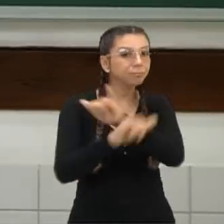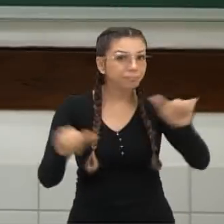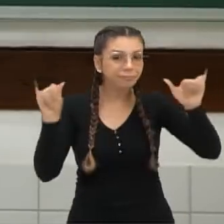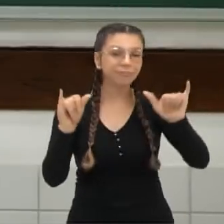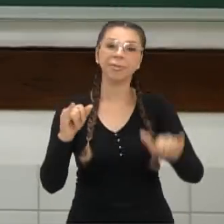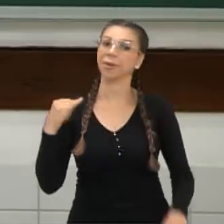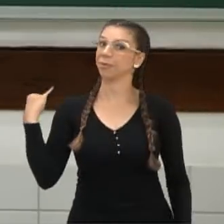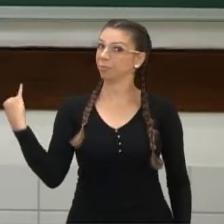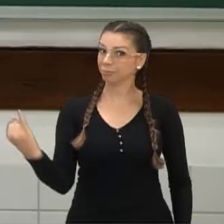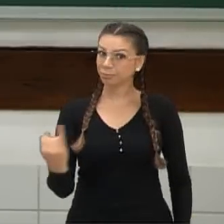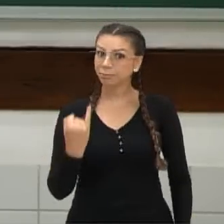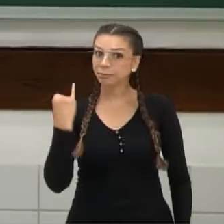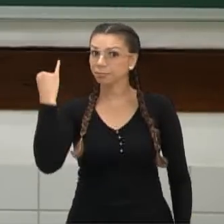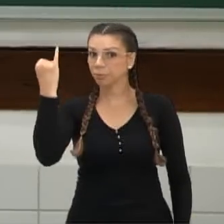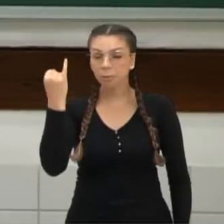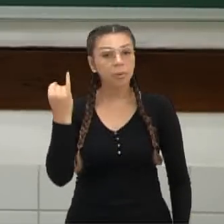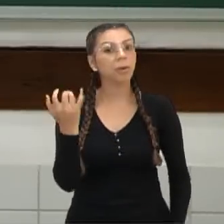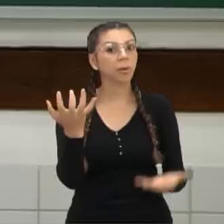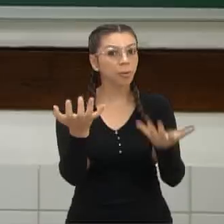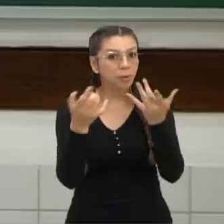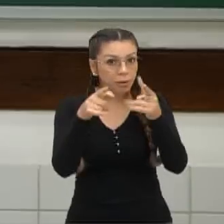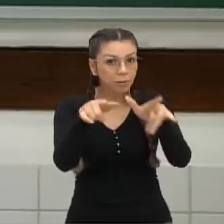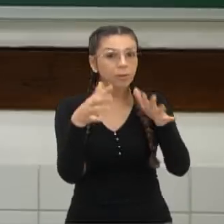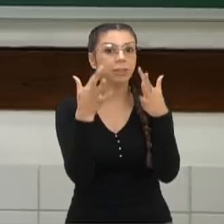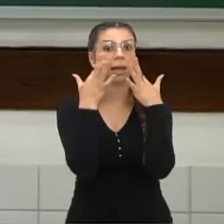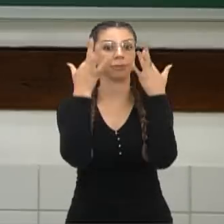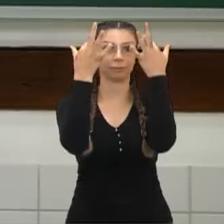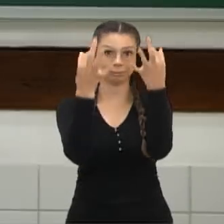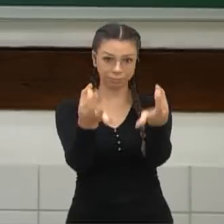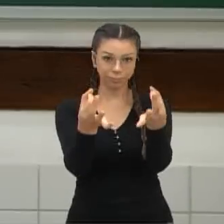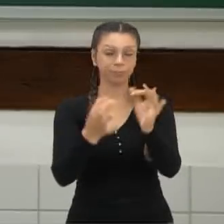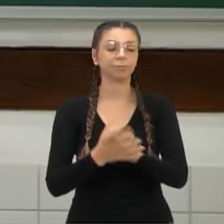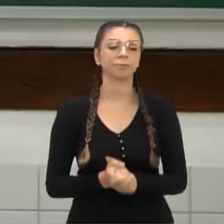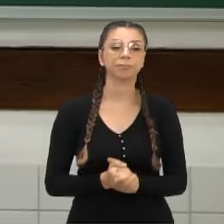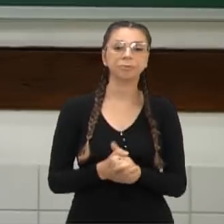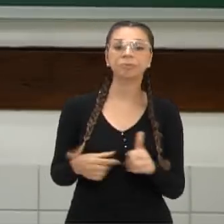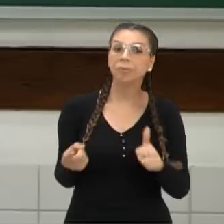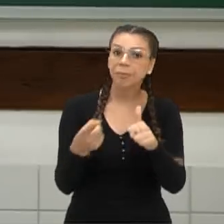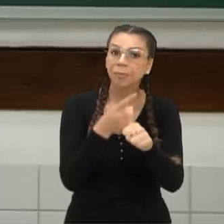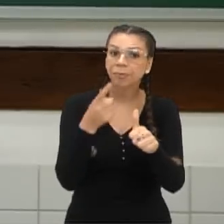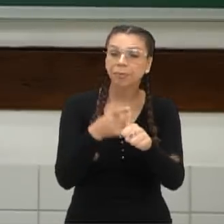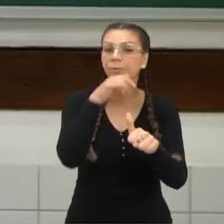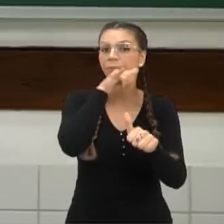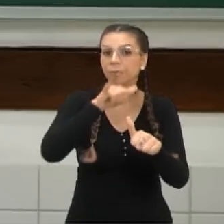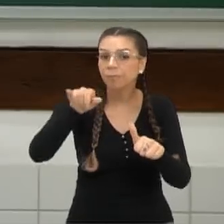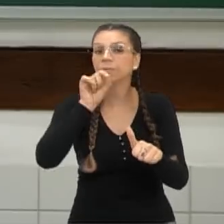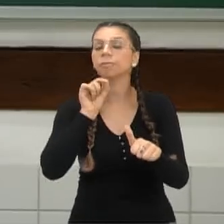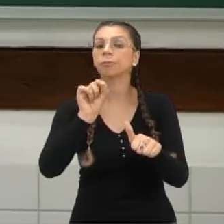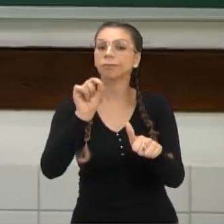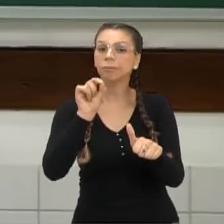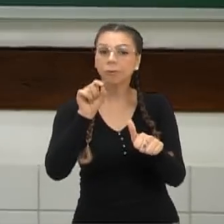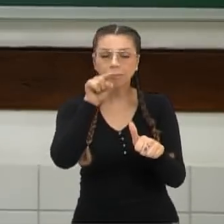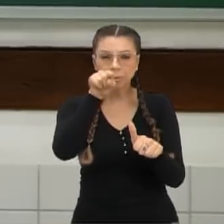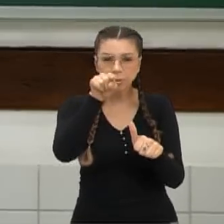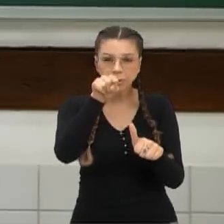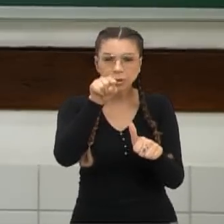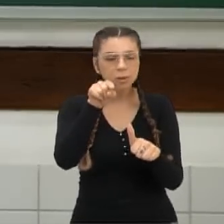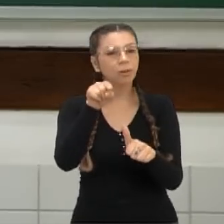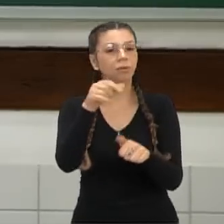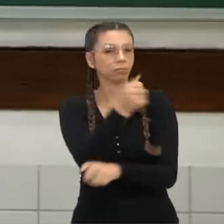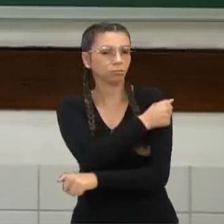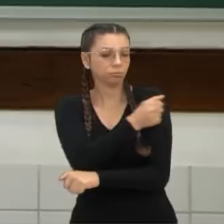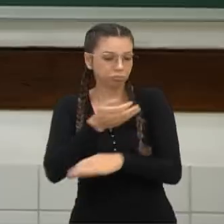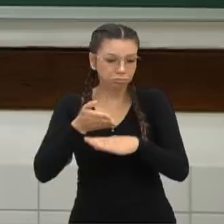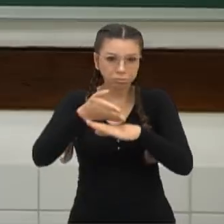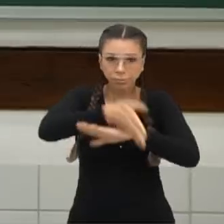bem importantes e eu quero que vocês prestem bastante atenção. O primeiro recadinho é para aqueles que estão acessando o